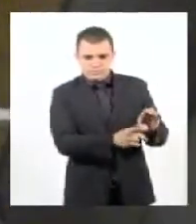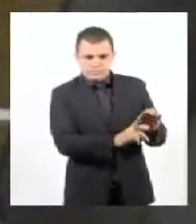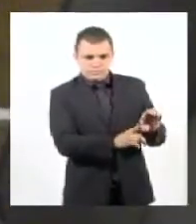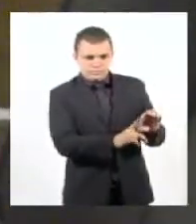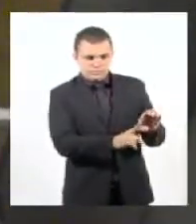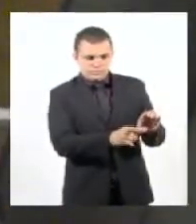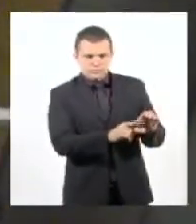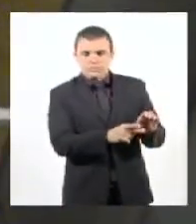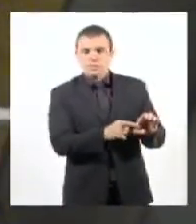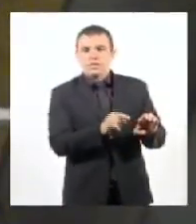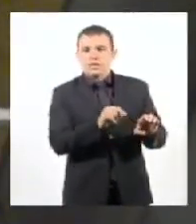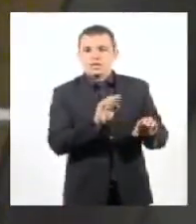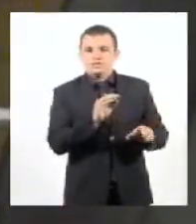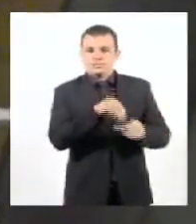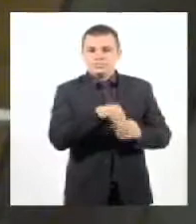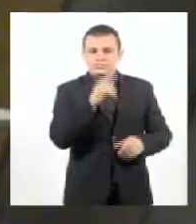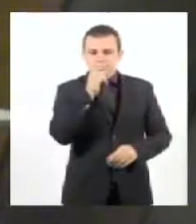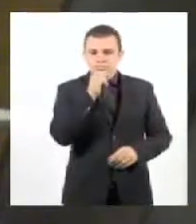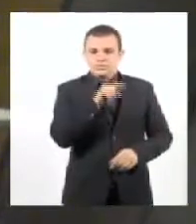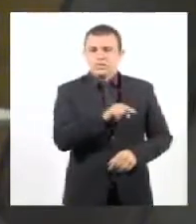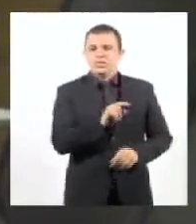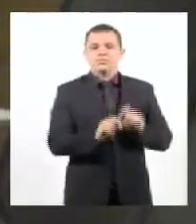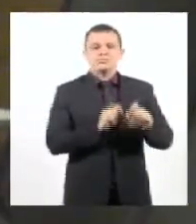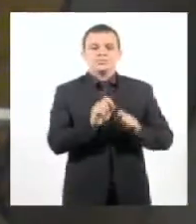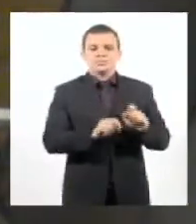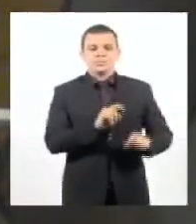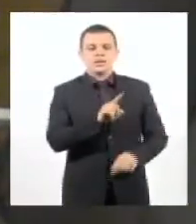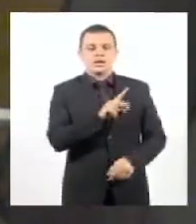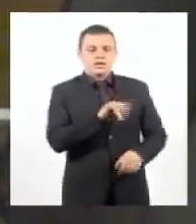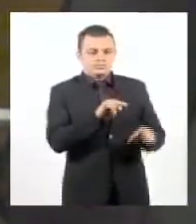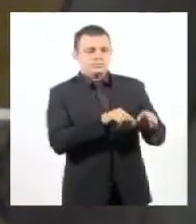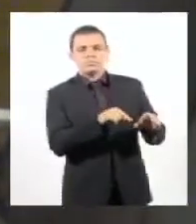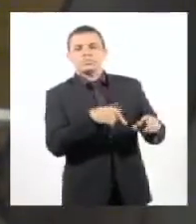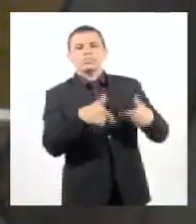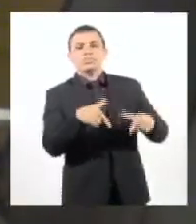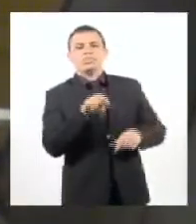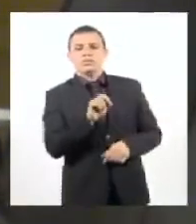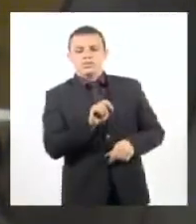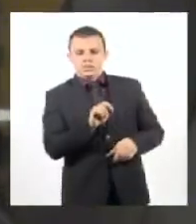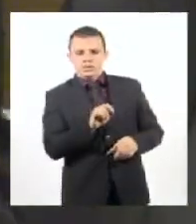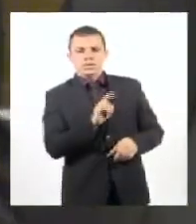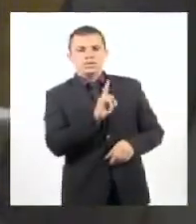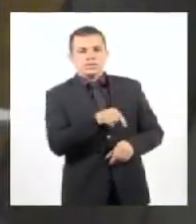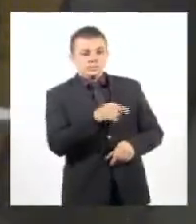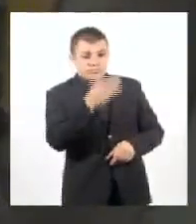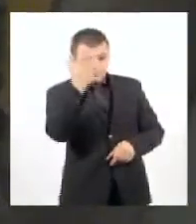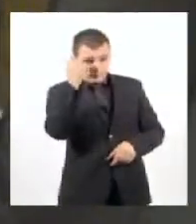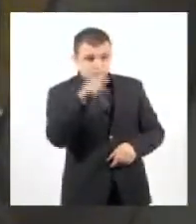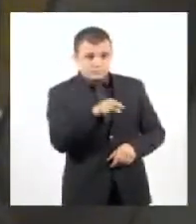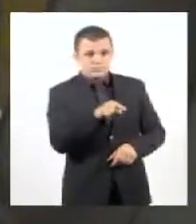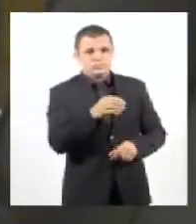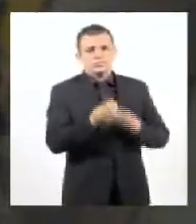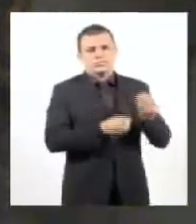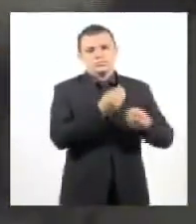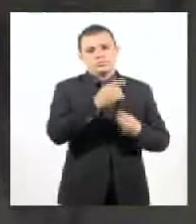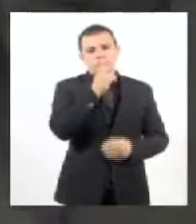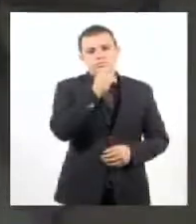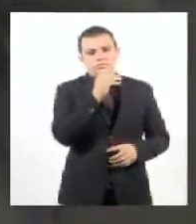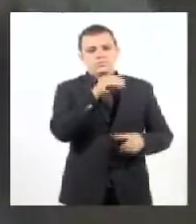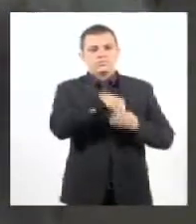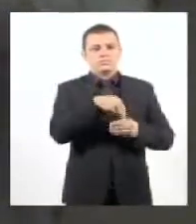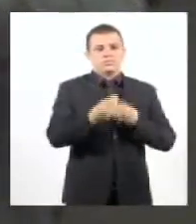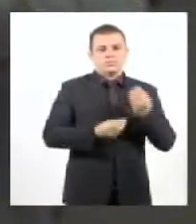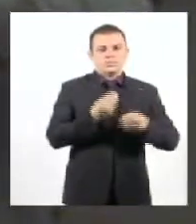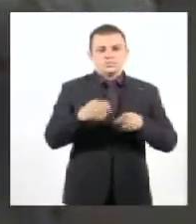um instrumento, que é o hidrômetro, que vai, então, fazer com que ela melhore a arrecadação, e ainda